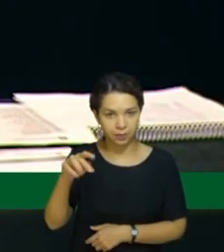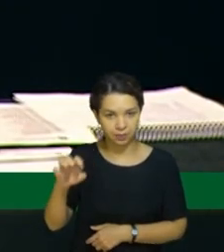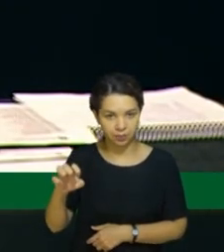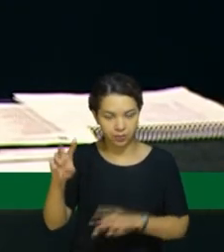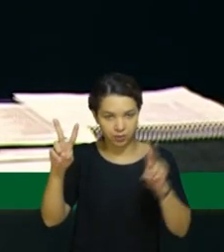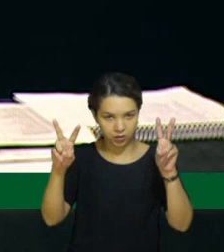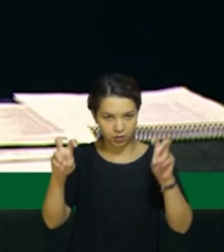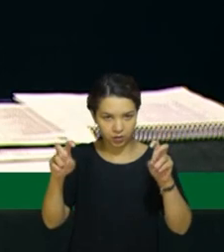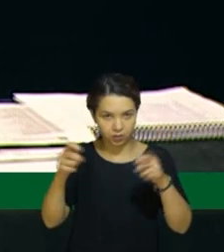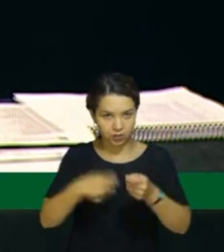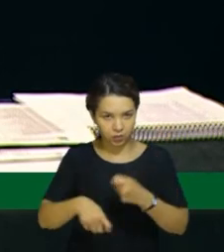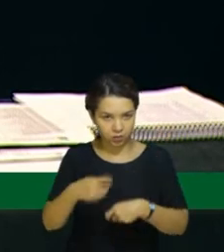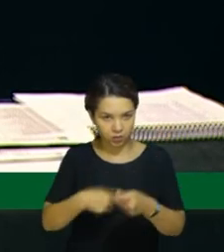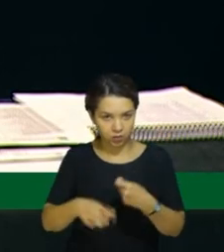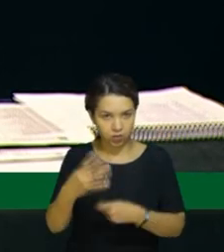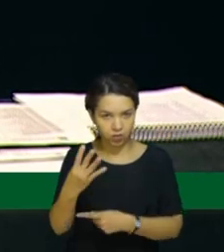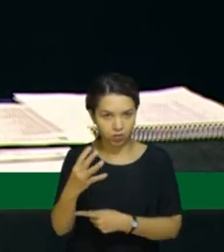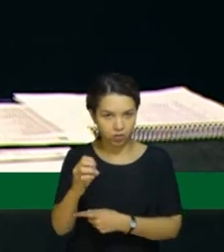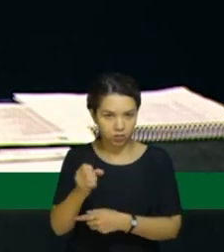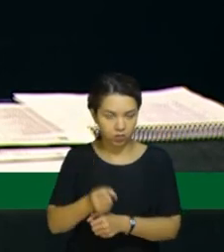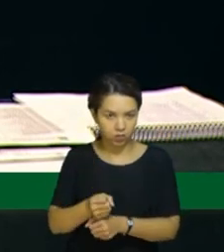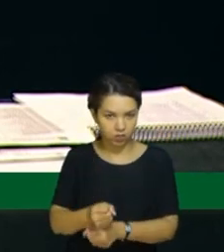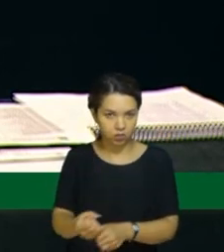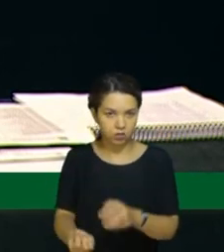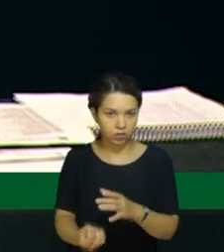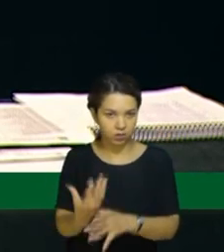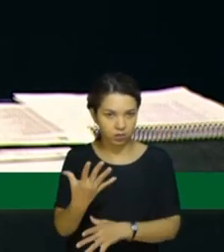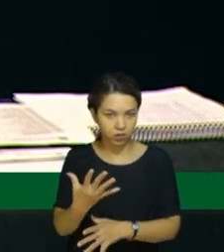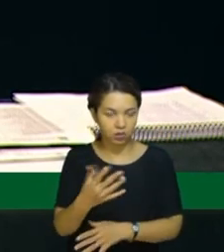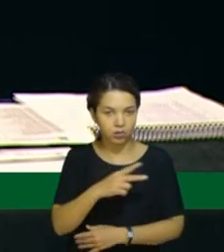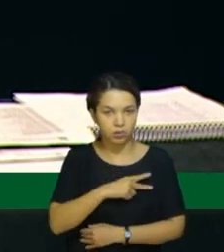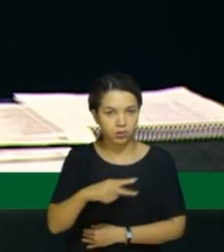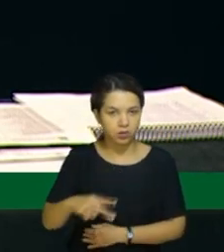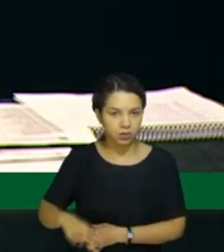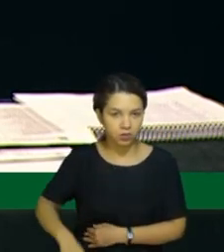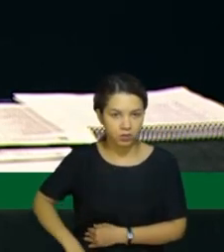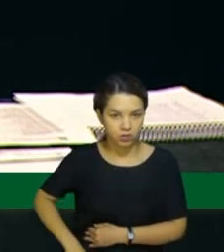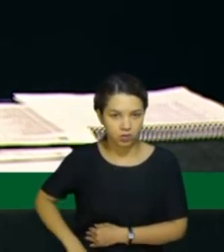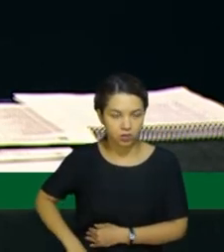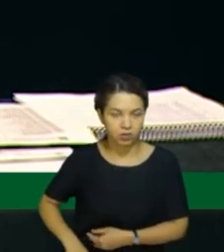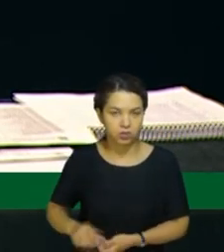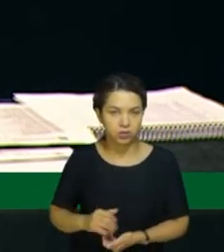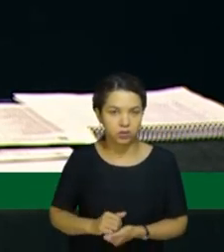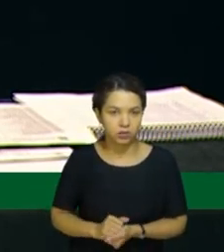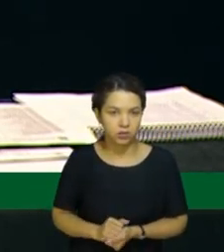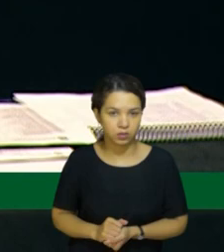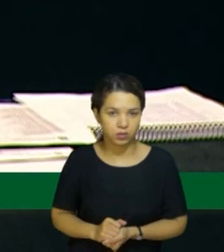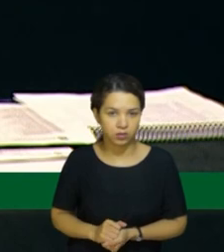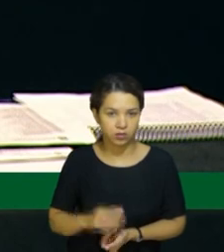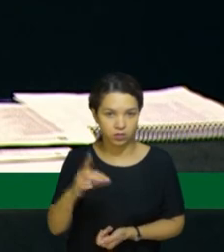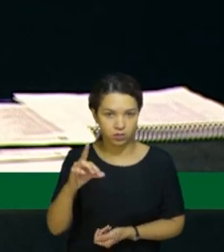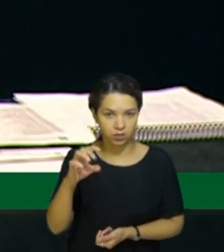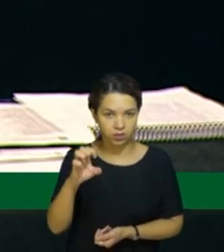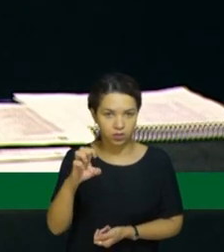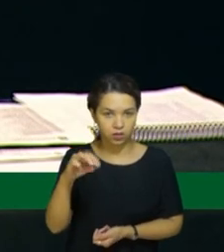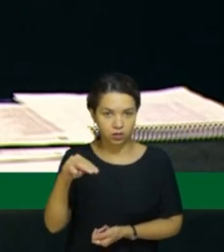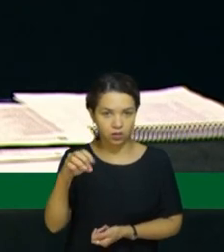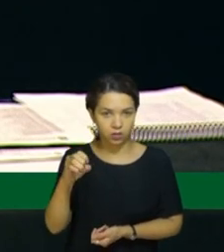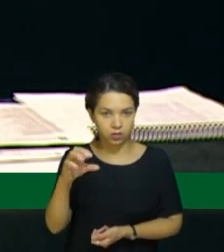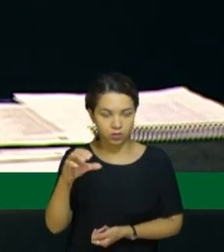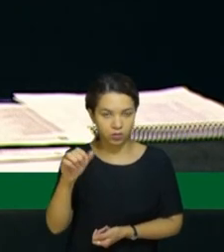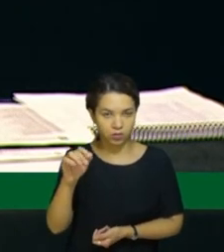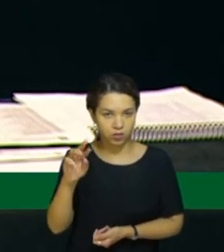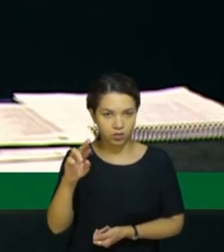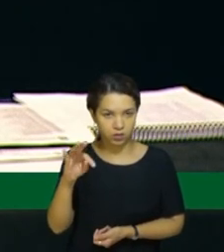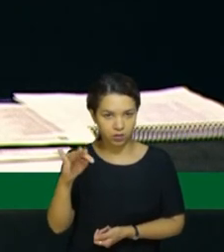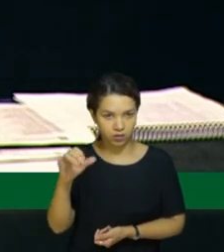econômicas e 40 anos de fundação Presidente democrates Antonio schm